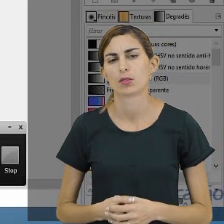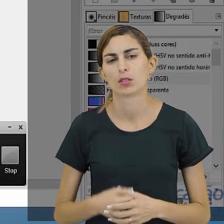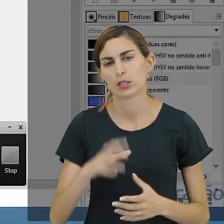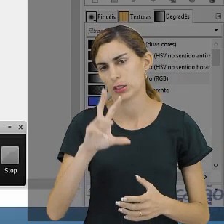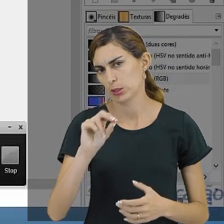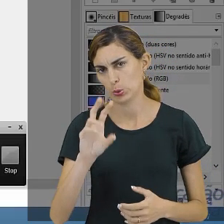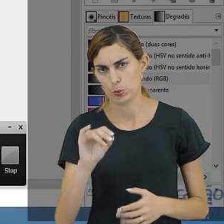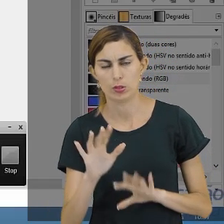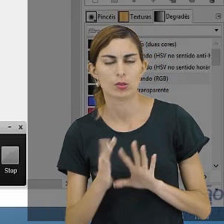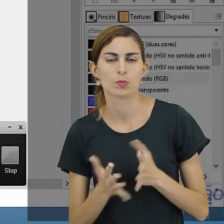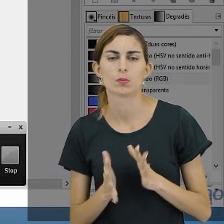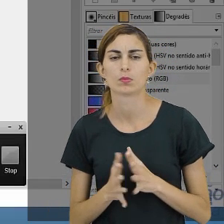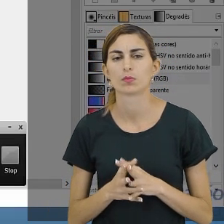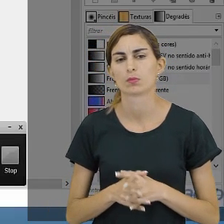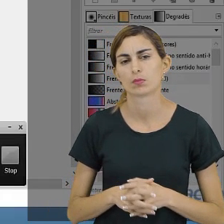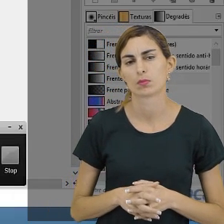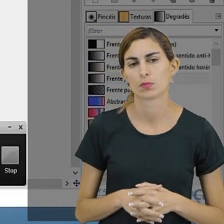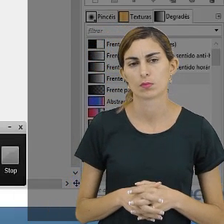ou 250.